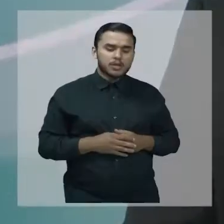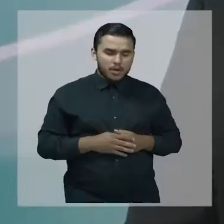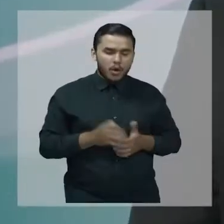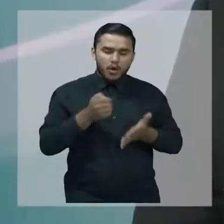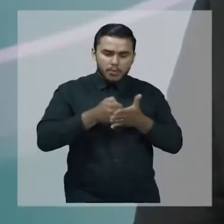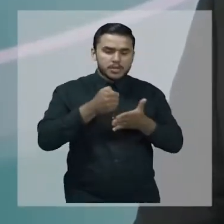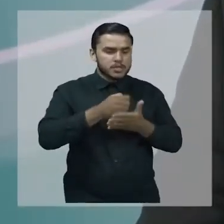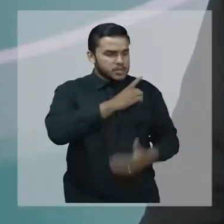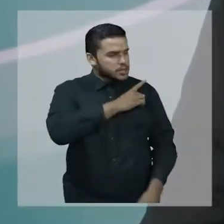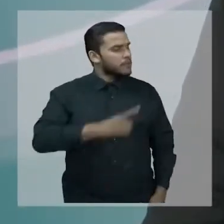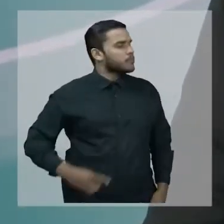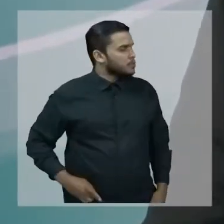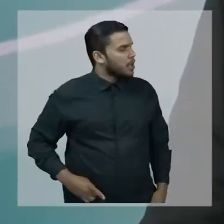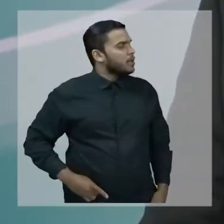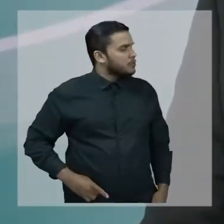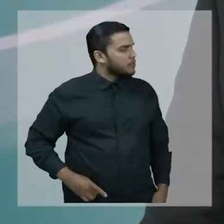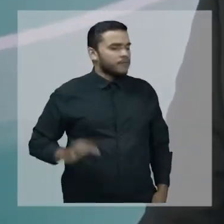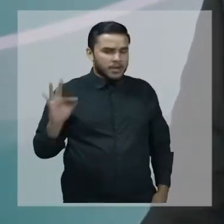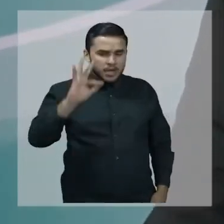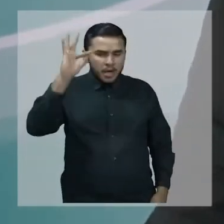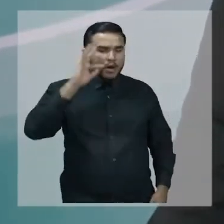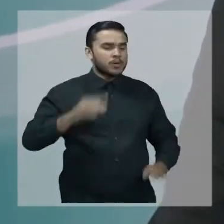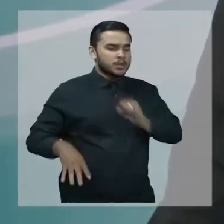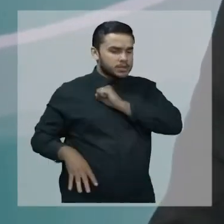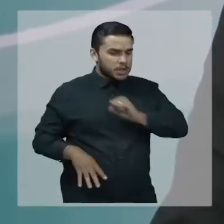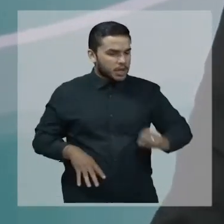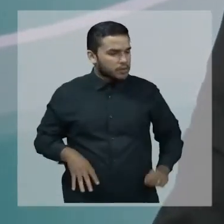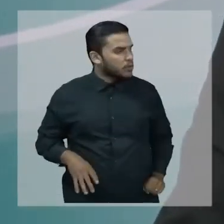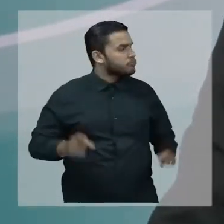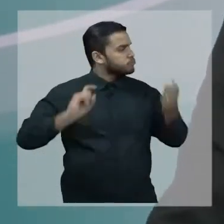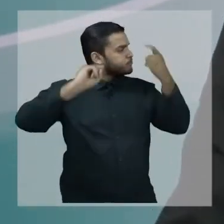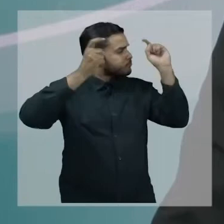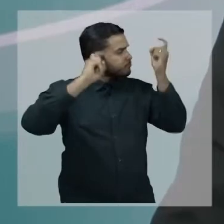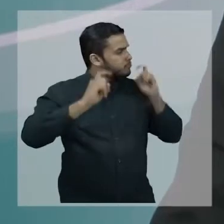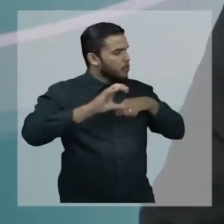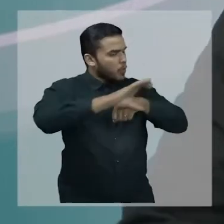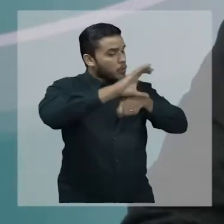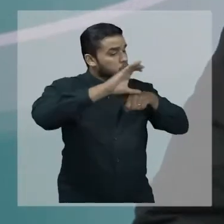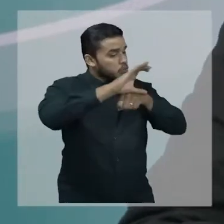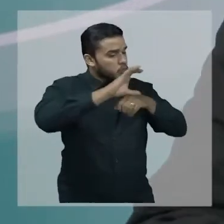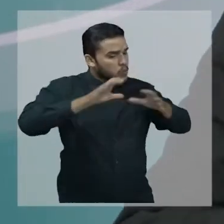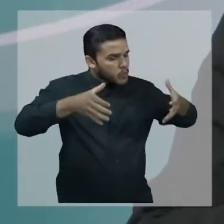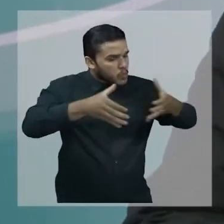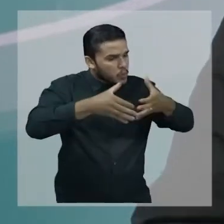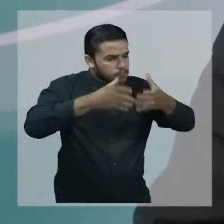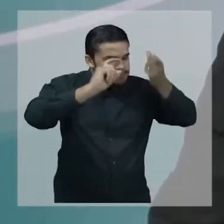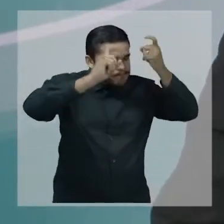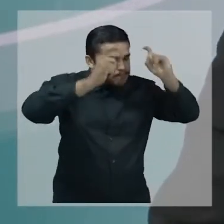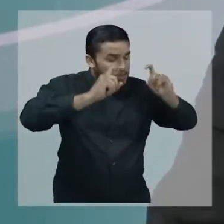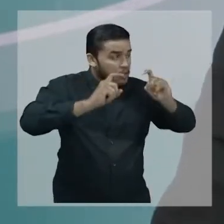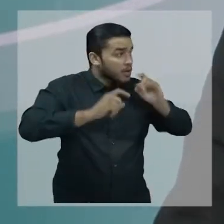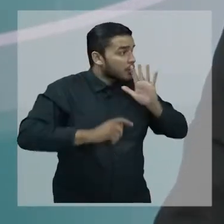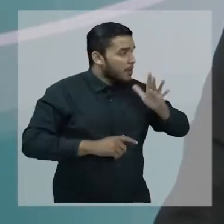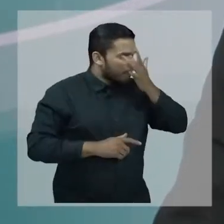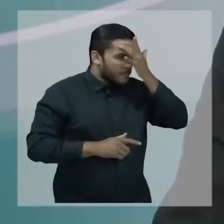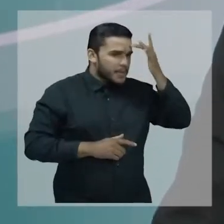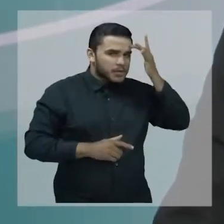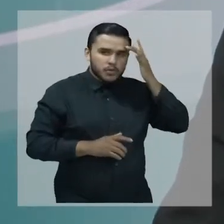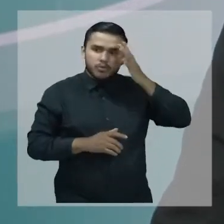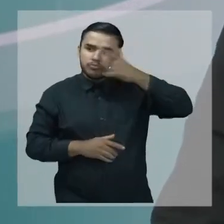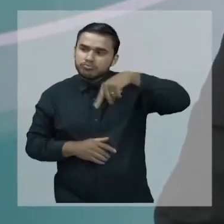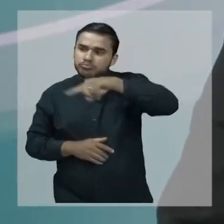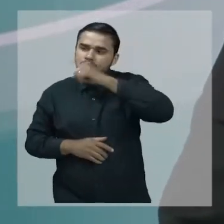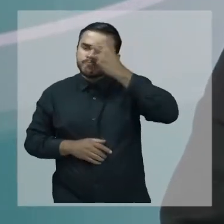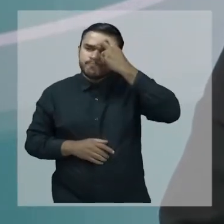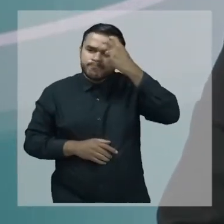a representação direta do povo, aqueles que estiveram na Constituinte, óbvio que os notáveis têm a sua contribuição a dar,